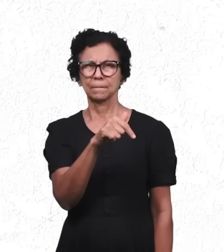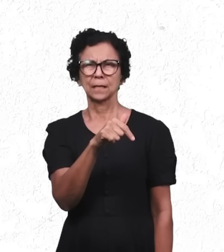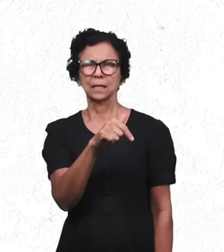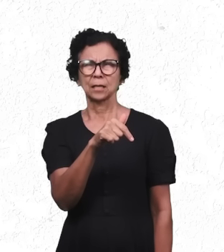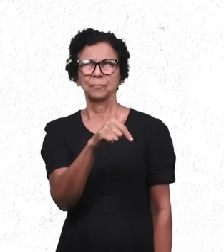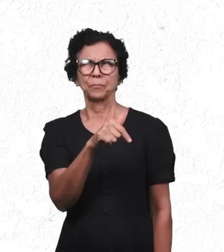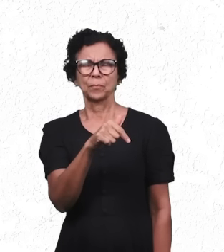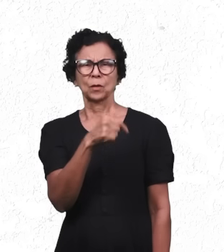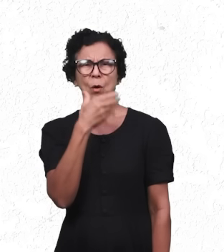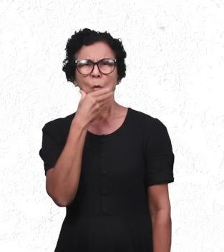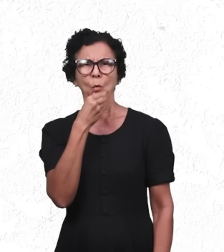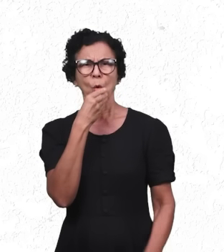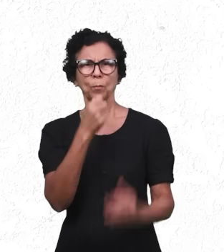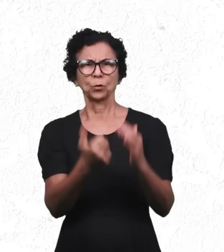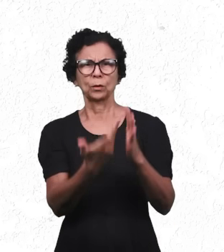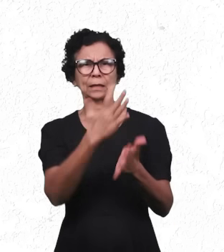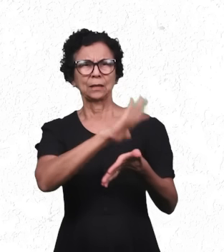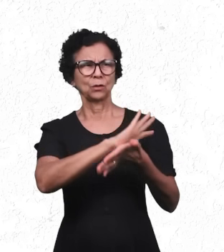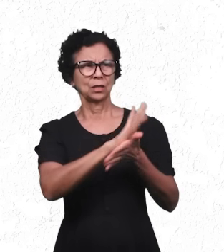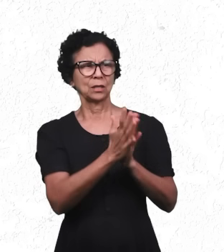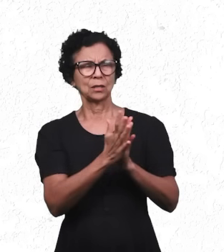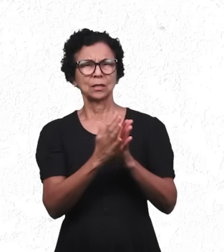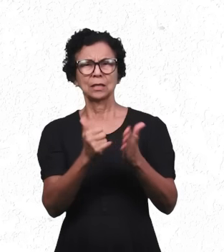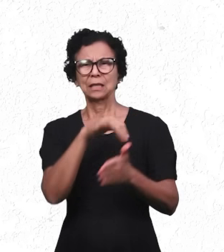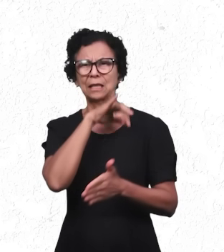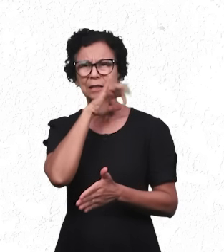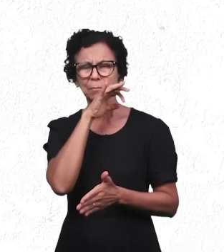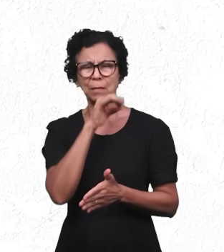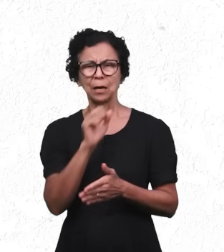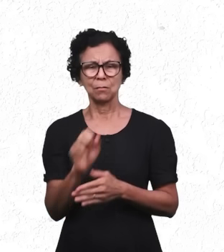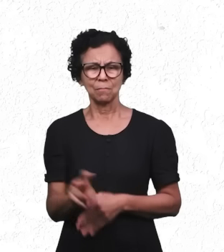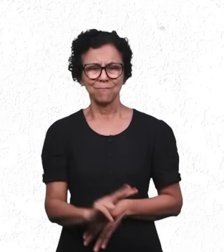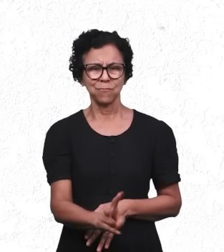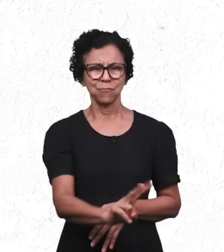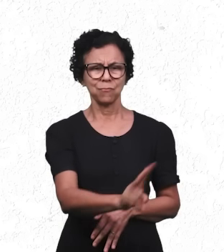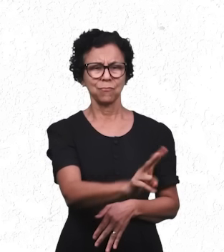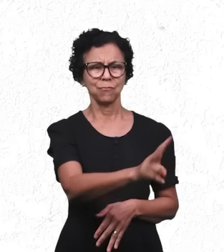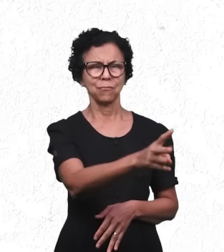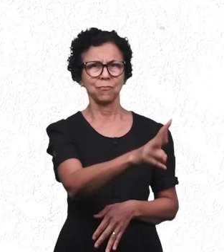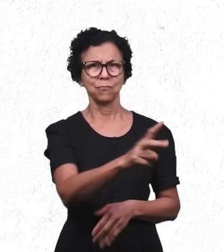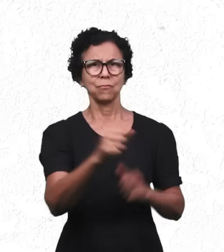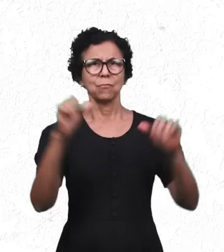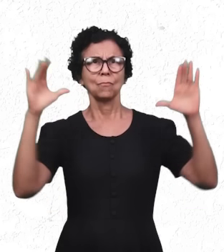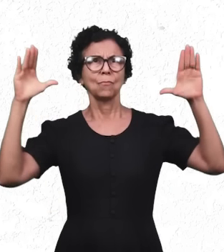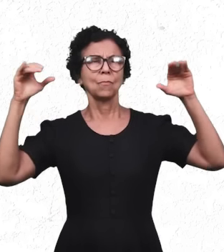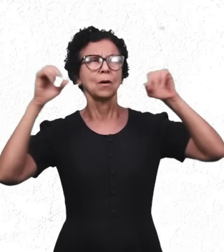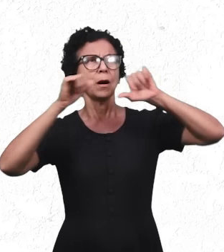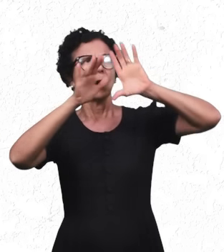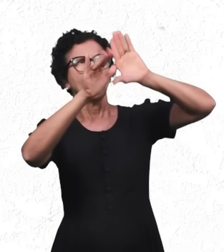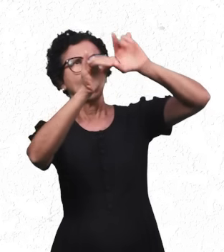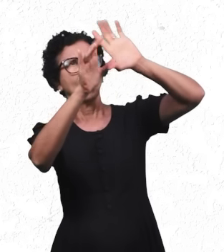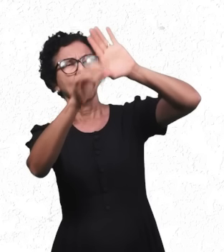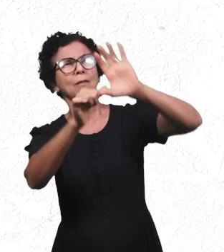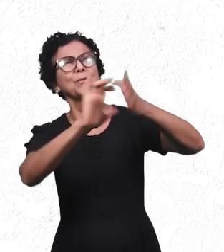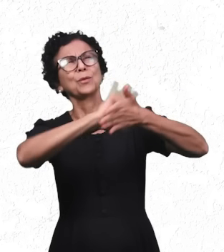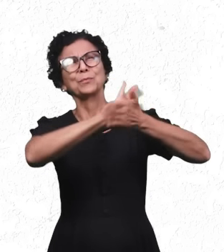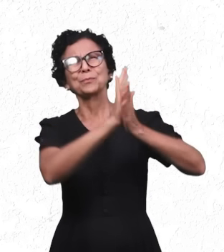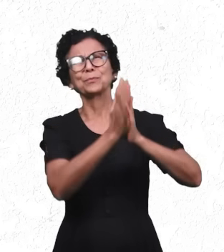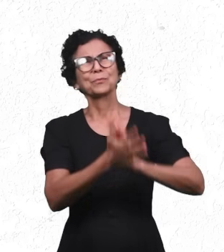criei, desde o homem até o animal, até o réptil e até a ave dos céus, porque